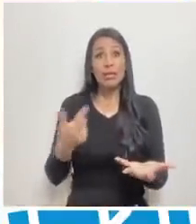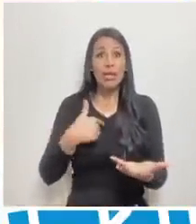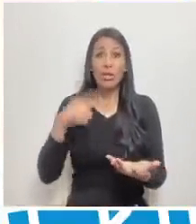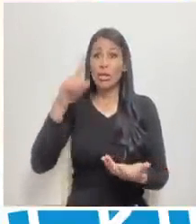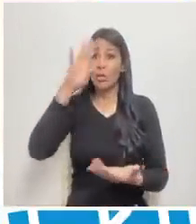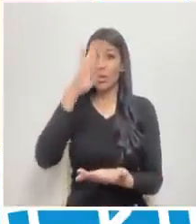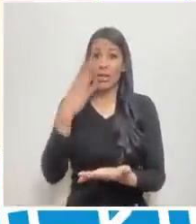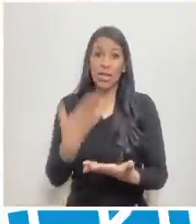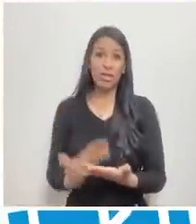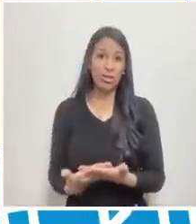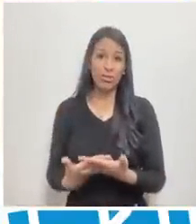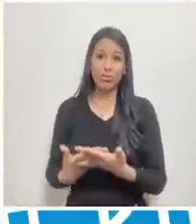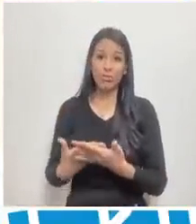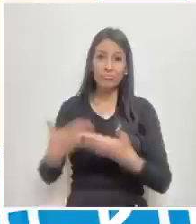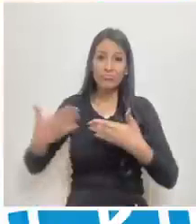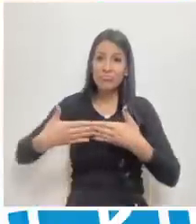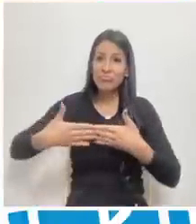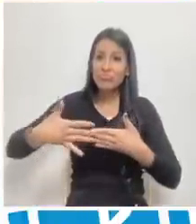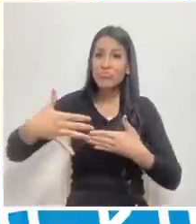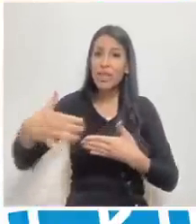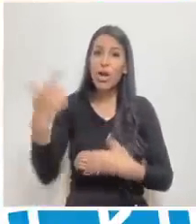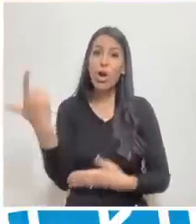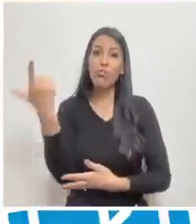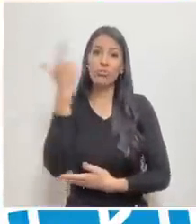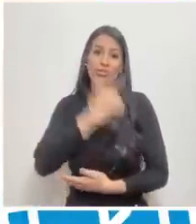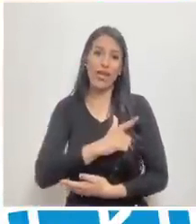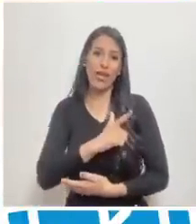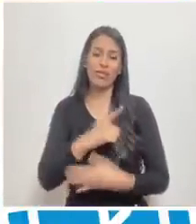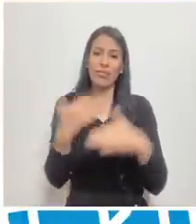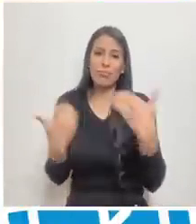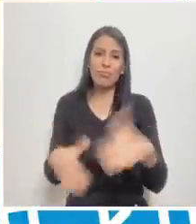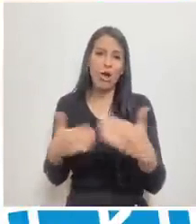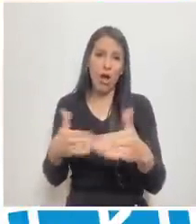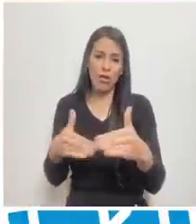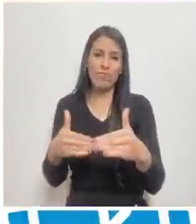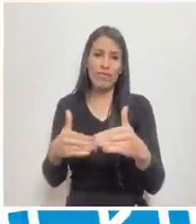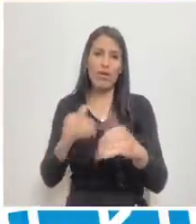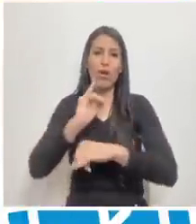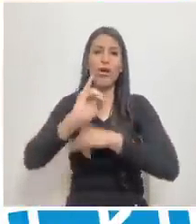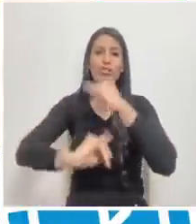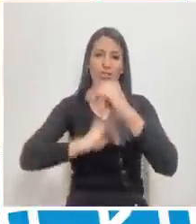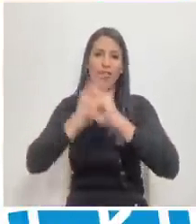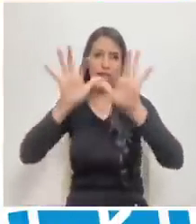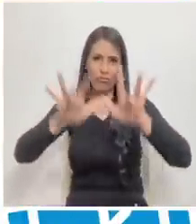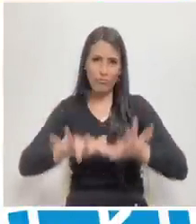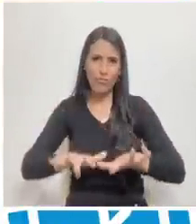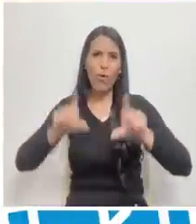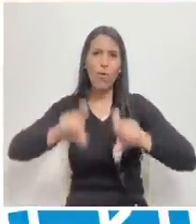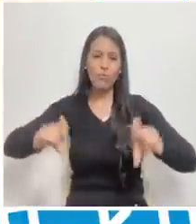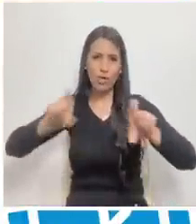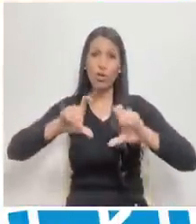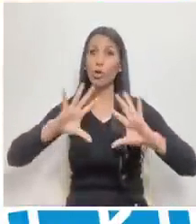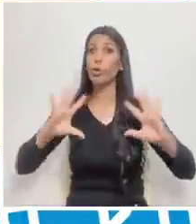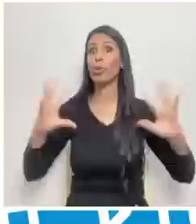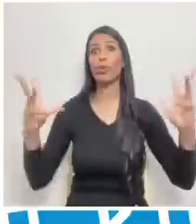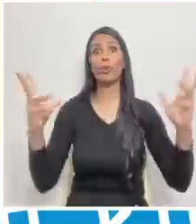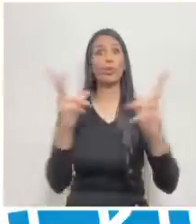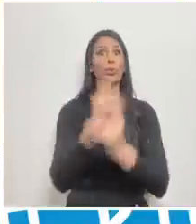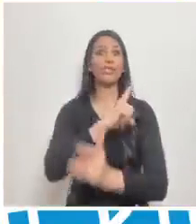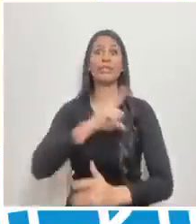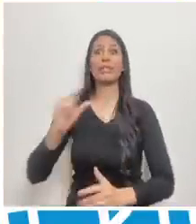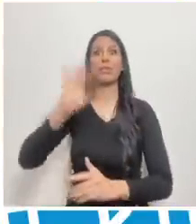os alunos com um SAEB digital. Eu acho que a gente tem que pensar em partes, né? Agora,